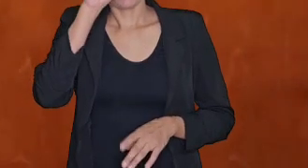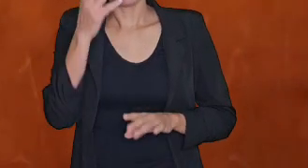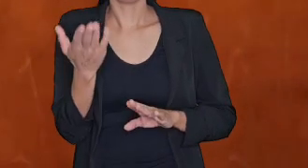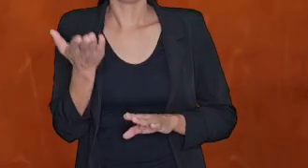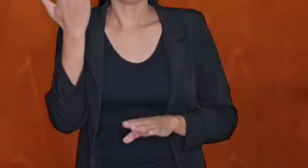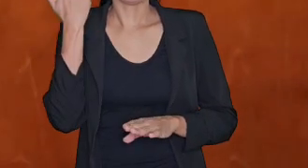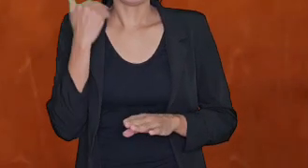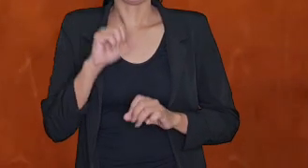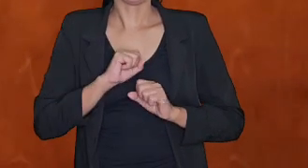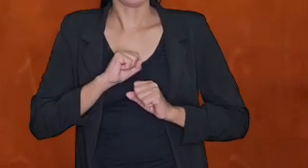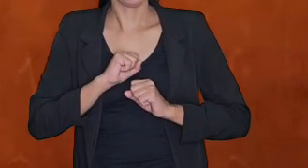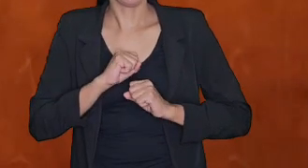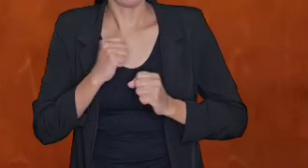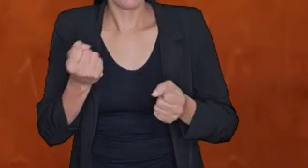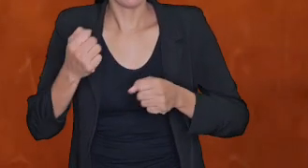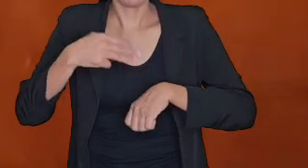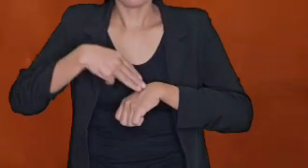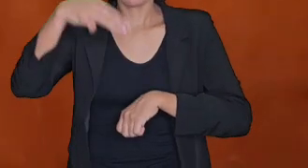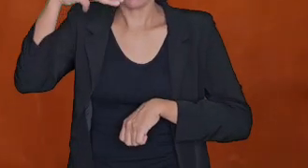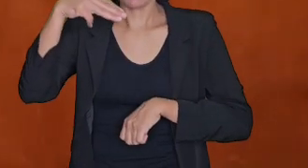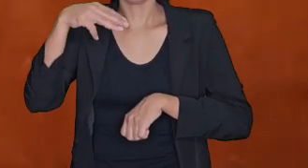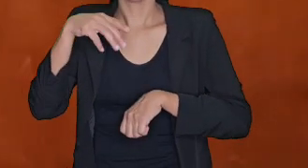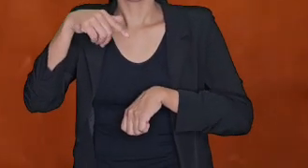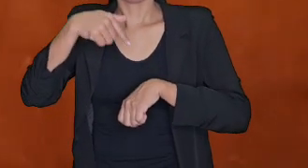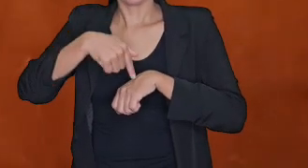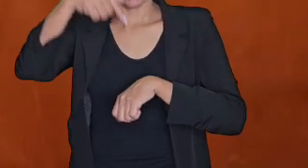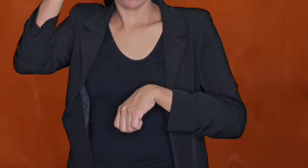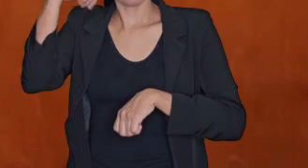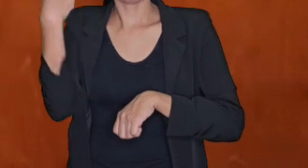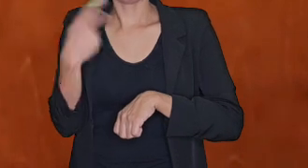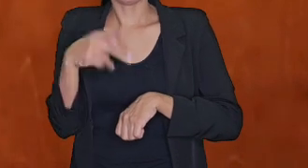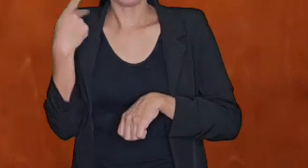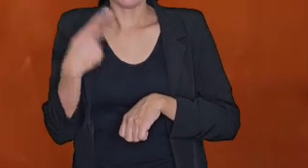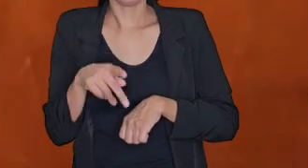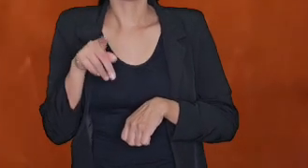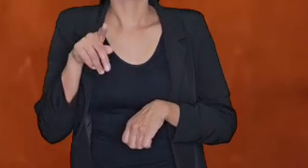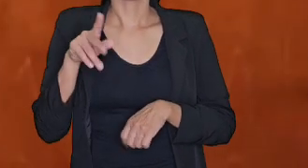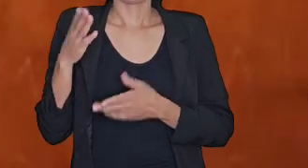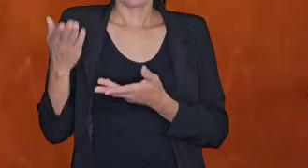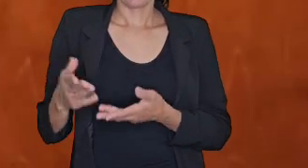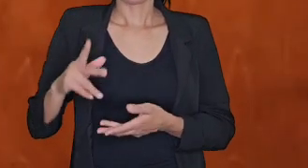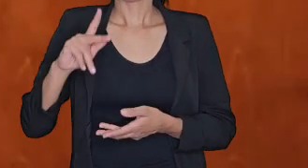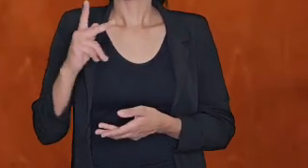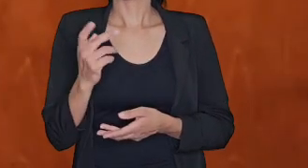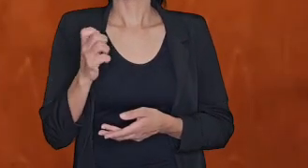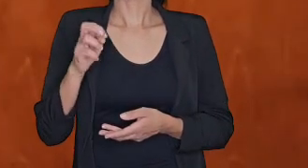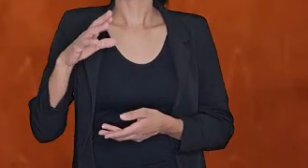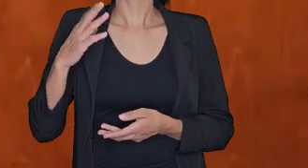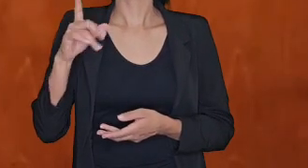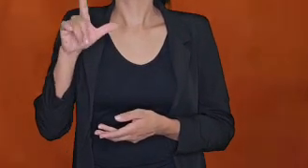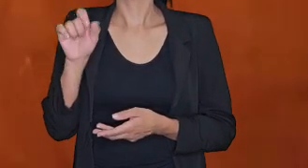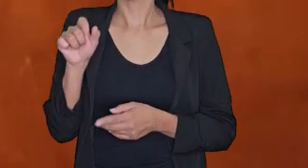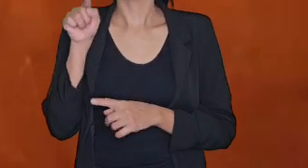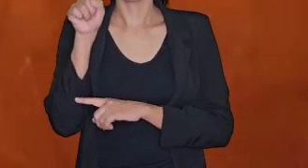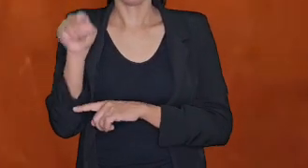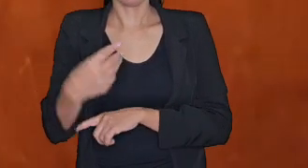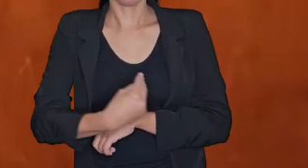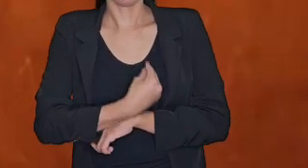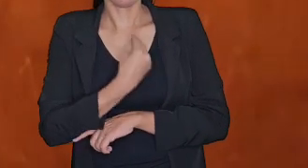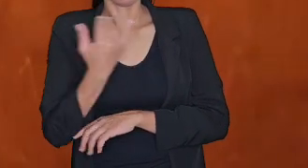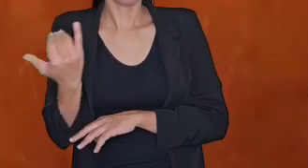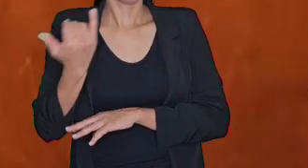bens. Me recordo na defesa de mestrado, na qualificação de mestrado, o Éculo estava lá